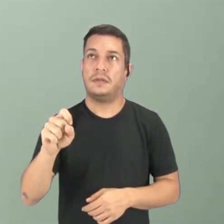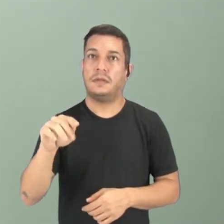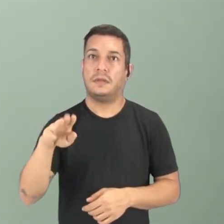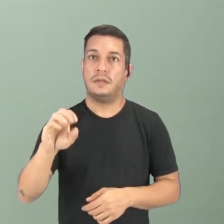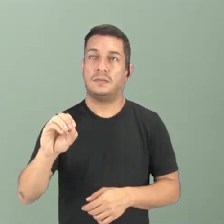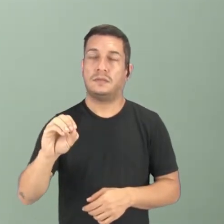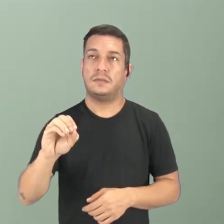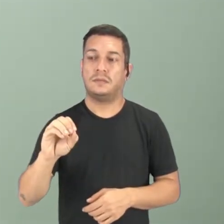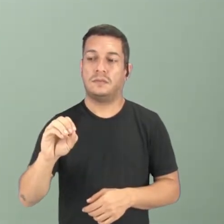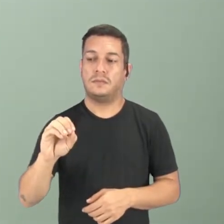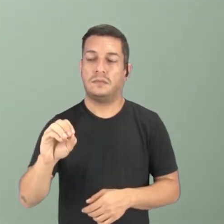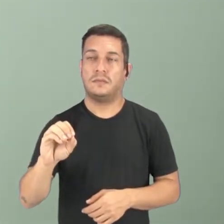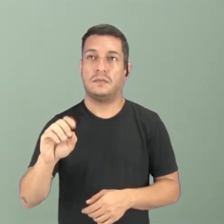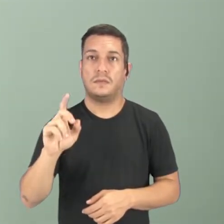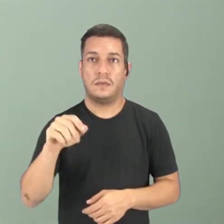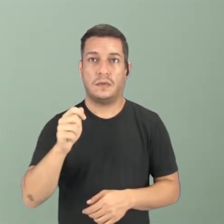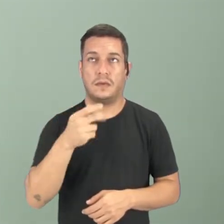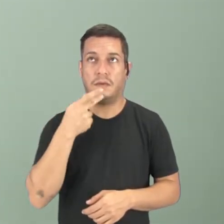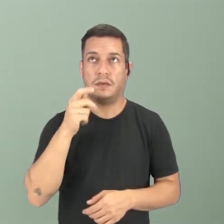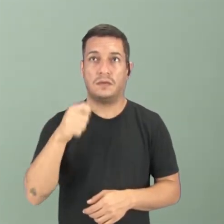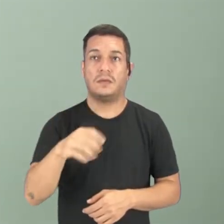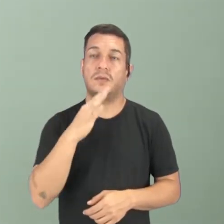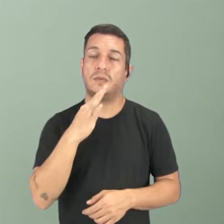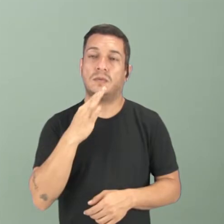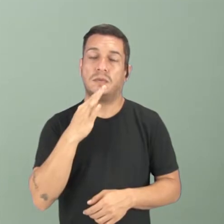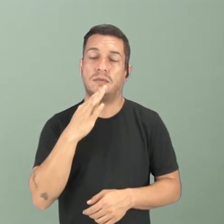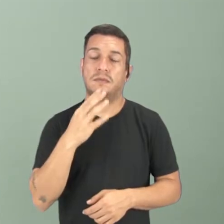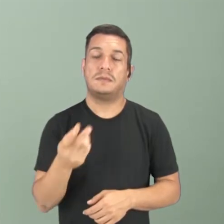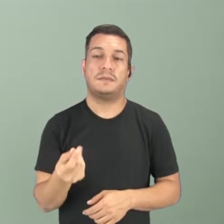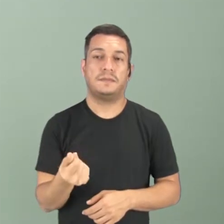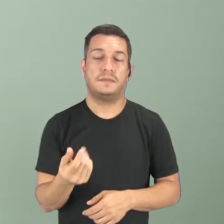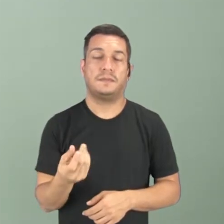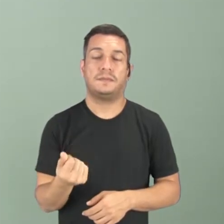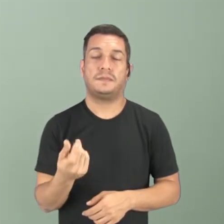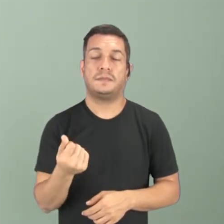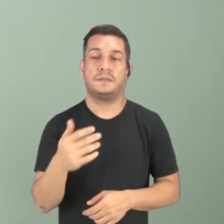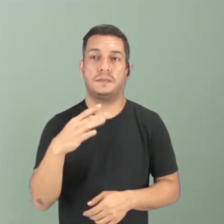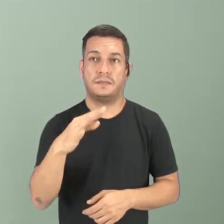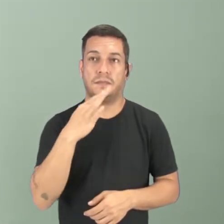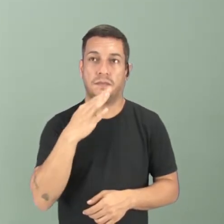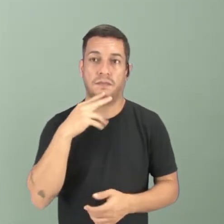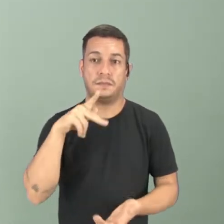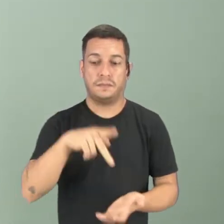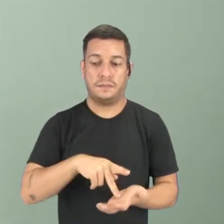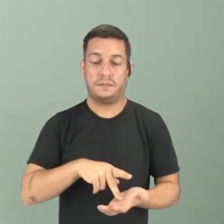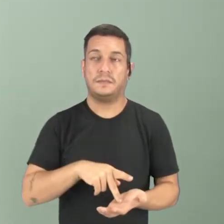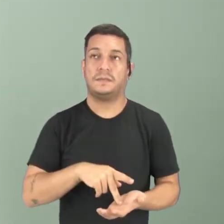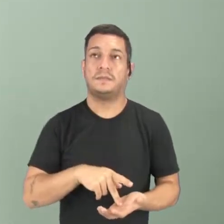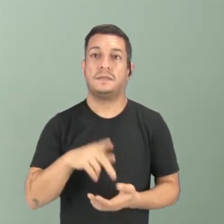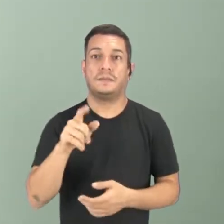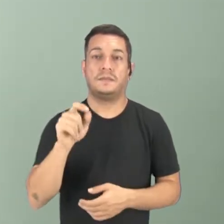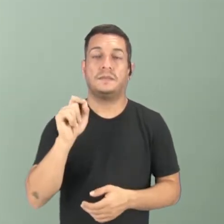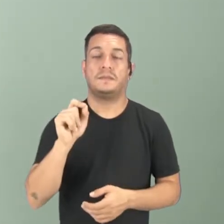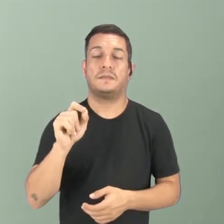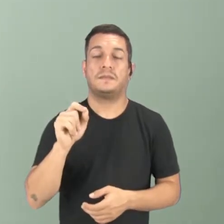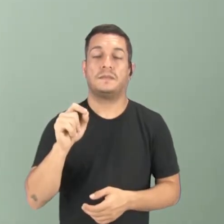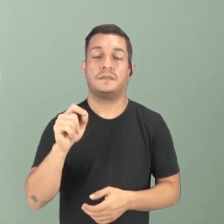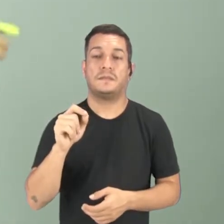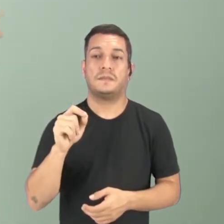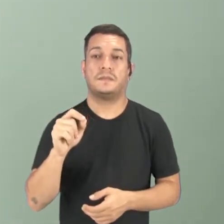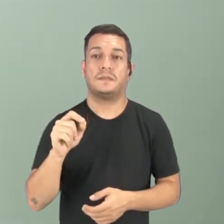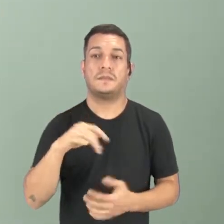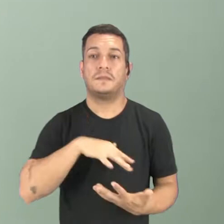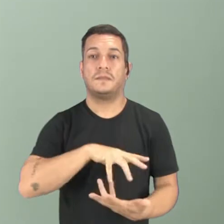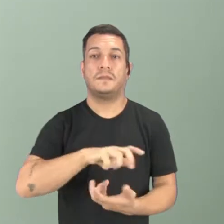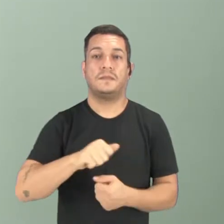uma afirmação do conhecimento sensível. O conhecimento verdadeiro é aquele é o conhecimento